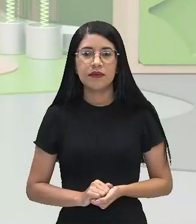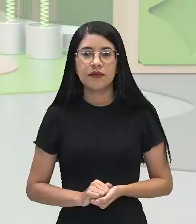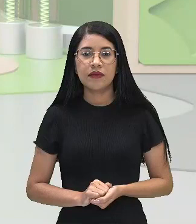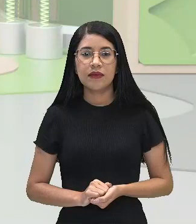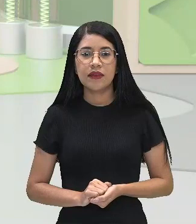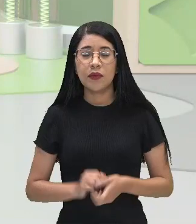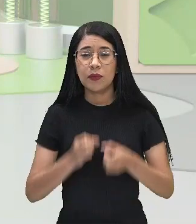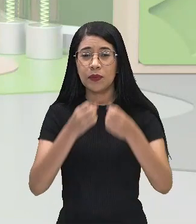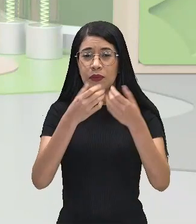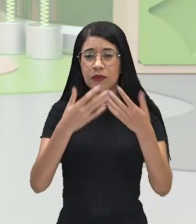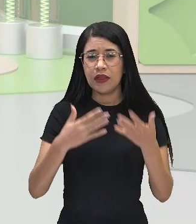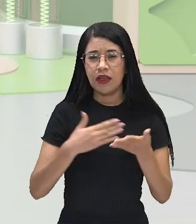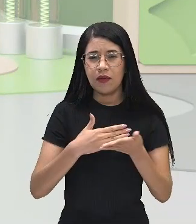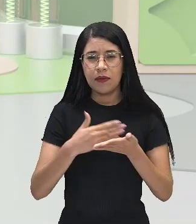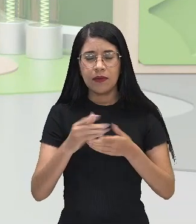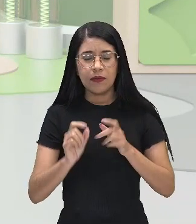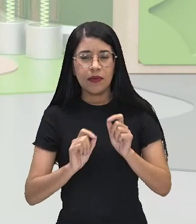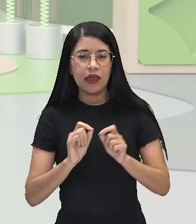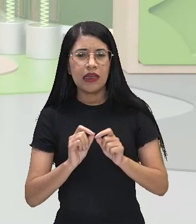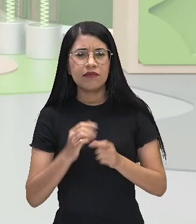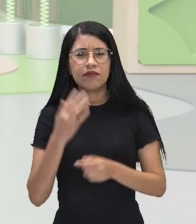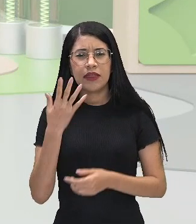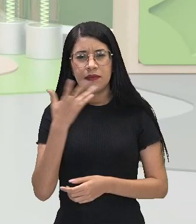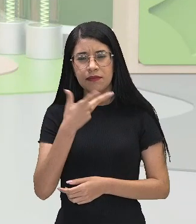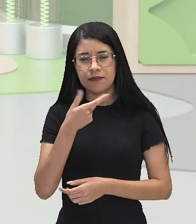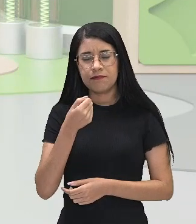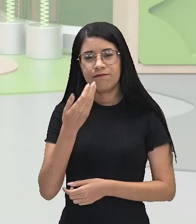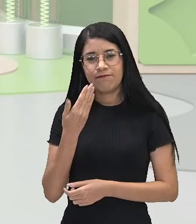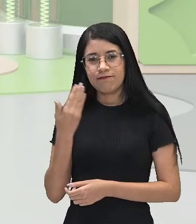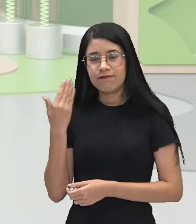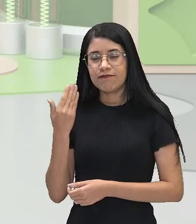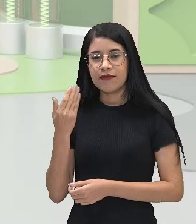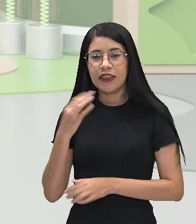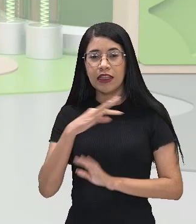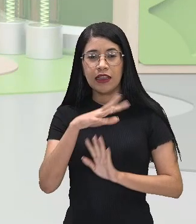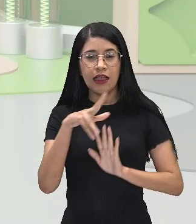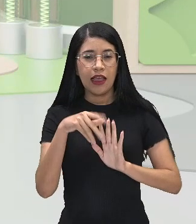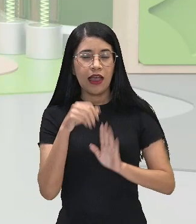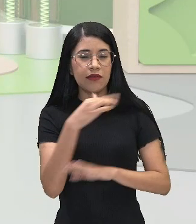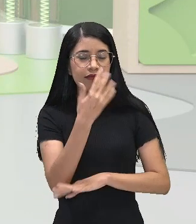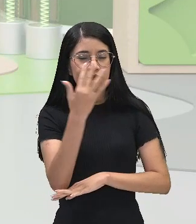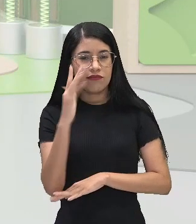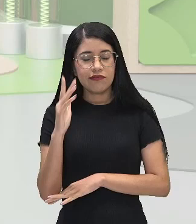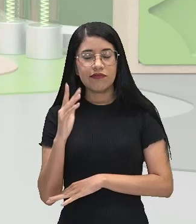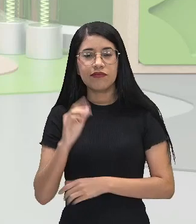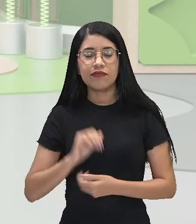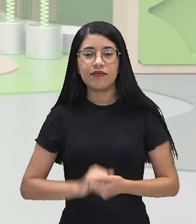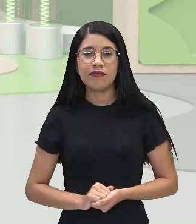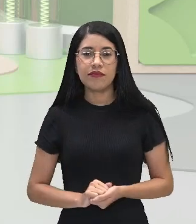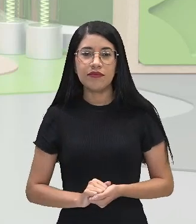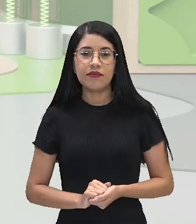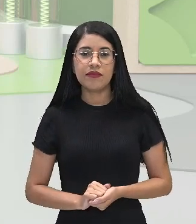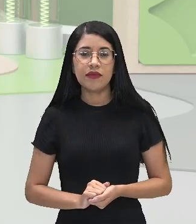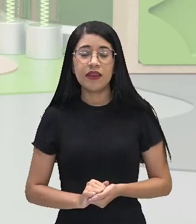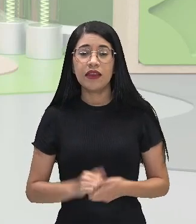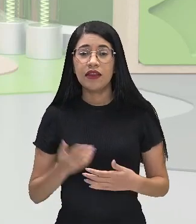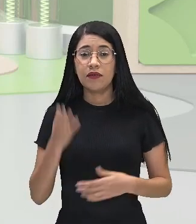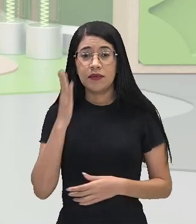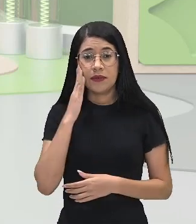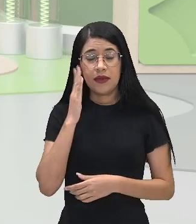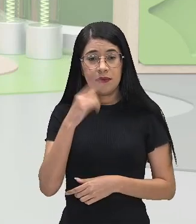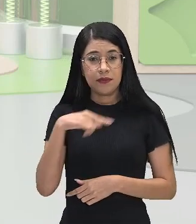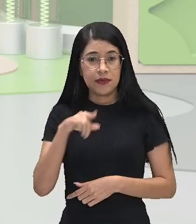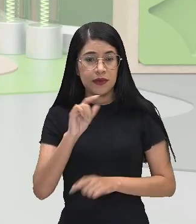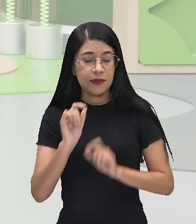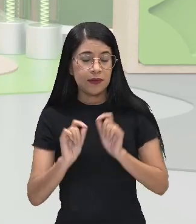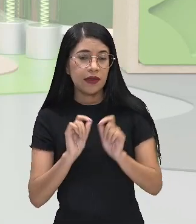Iniciamos a nossa aula com lindas imagens da nossa floresta amazônica. E saibam vocês